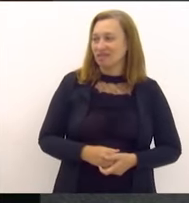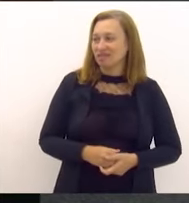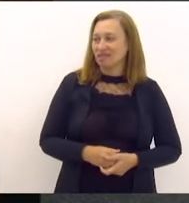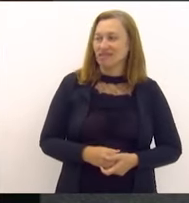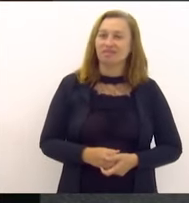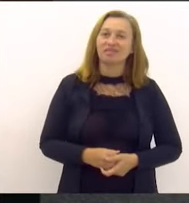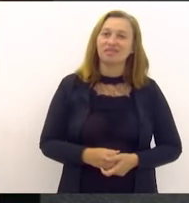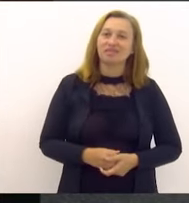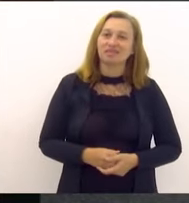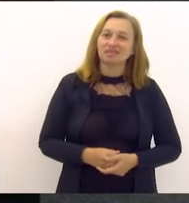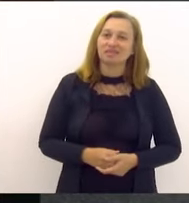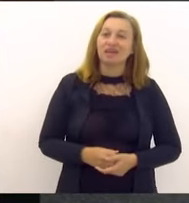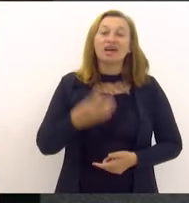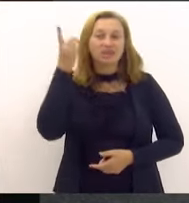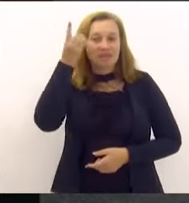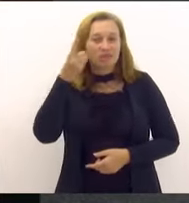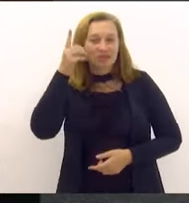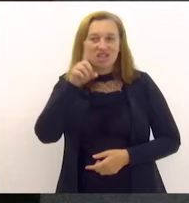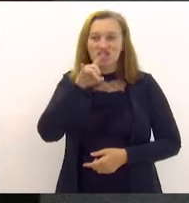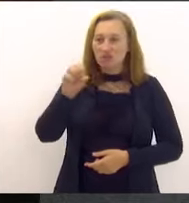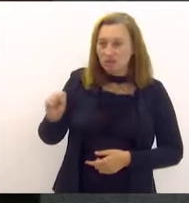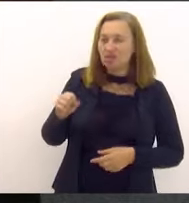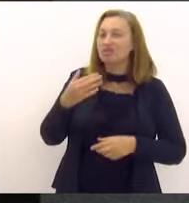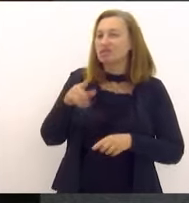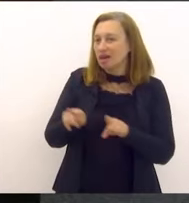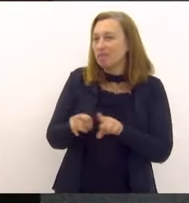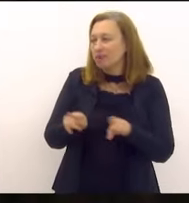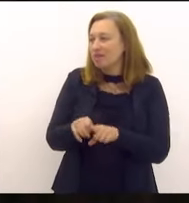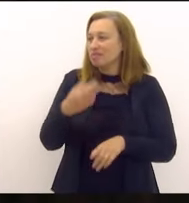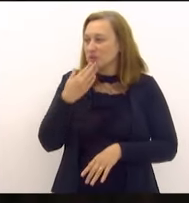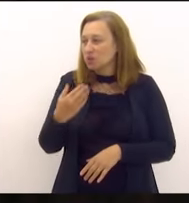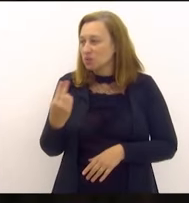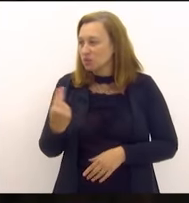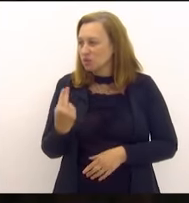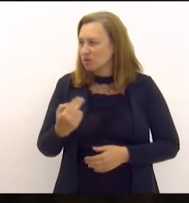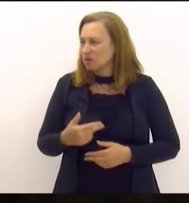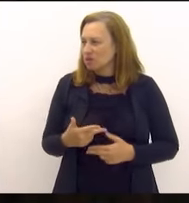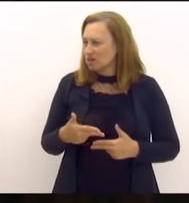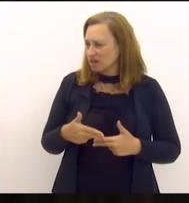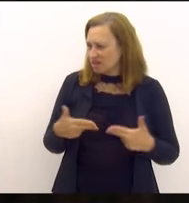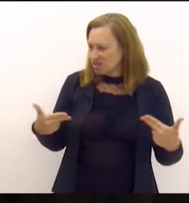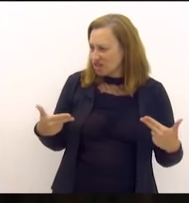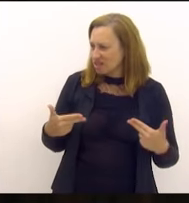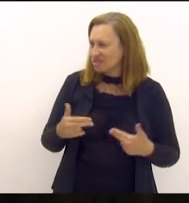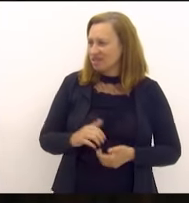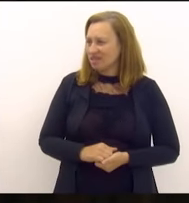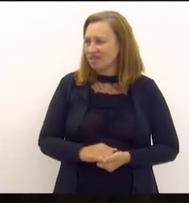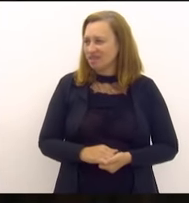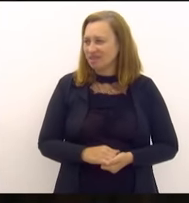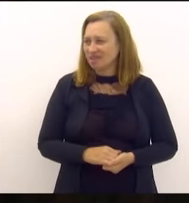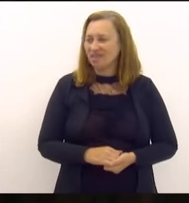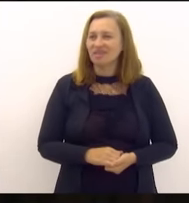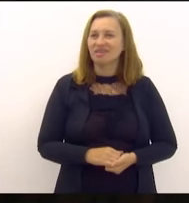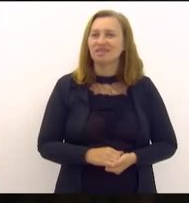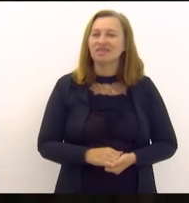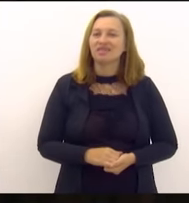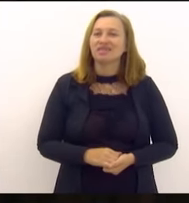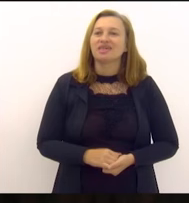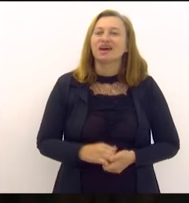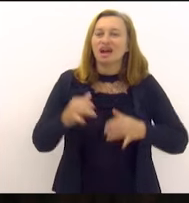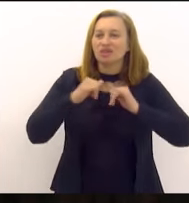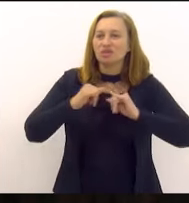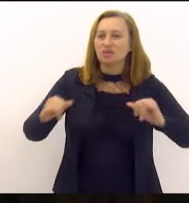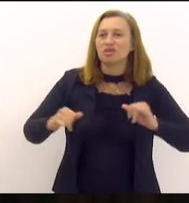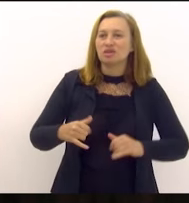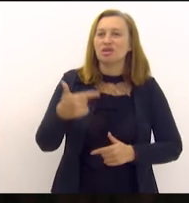proposição? Aqui, ó, deputado Dionísio deputado Brazão. Deputado Dionísio, deputado Brazão, deputado Chico Machado. Anuncio, em